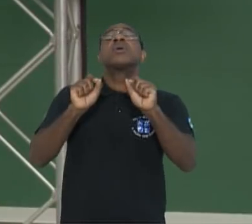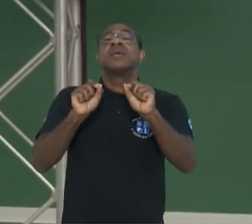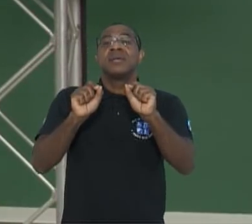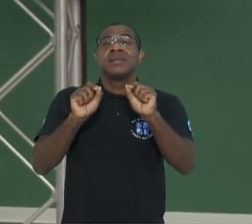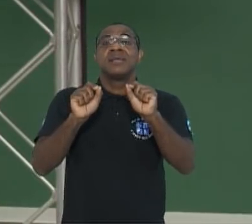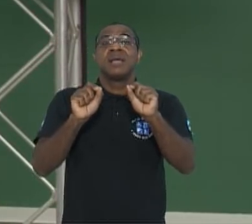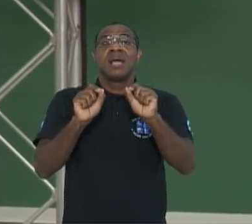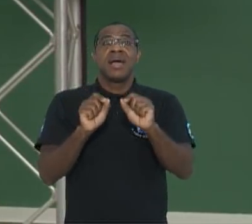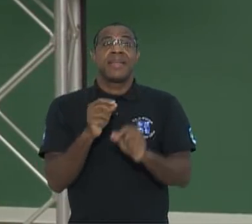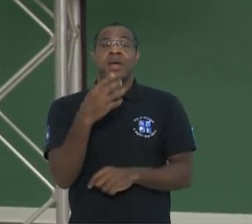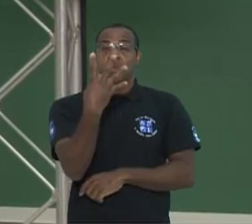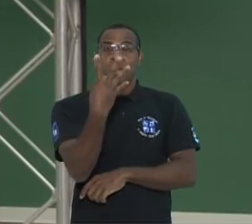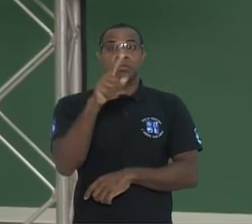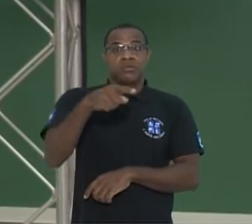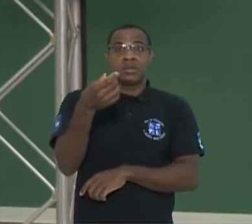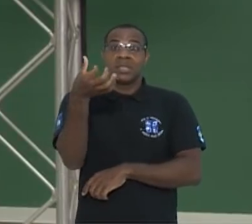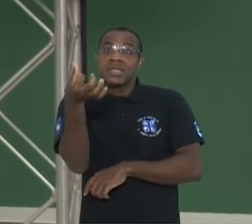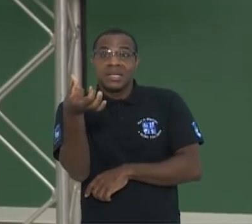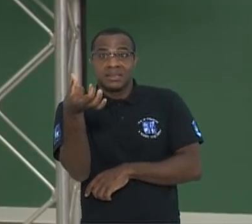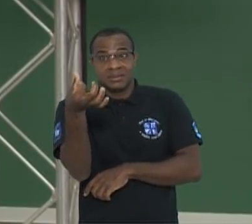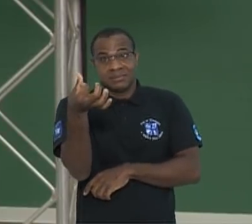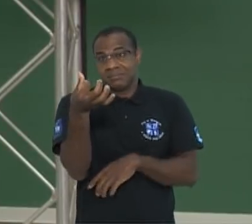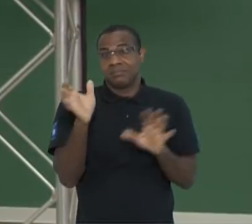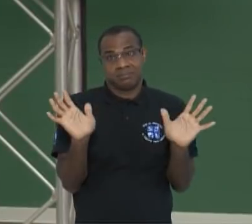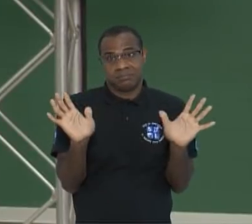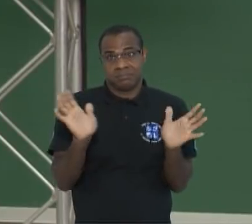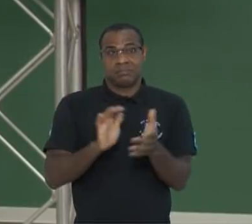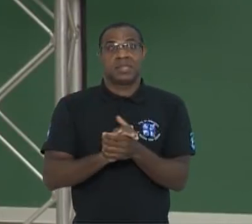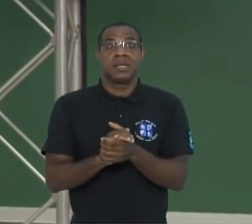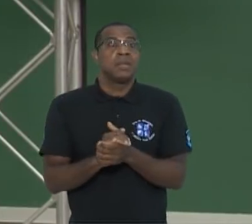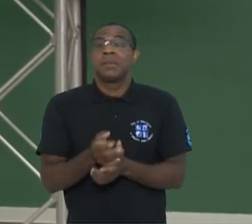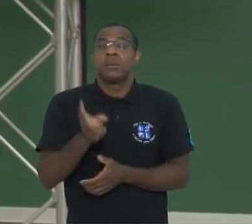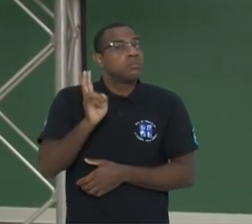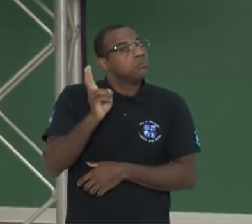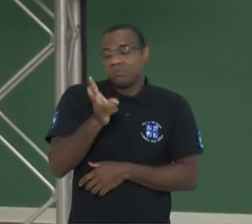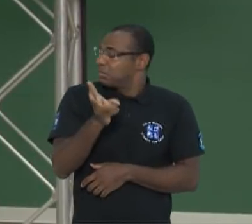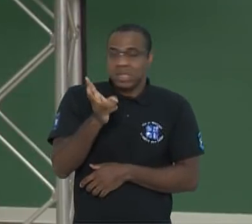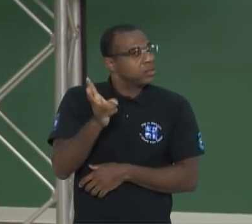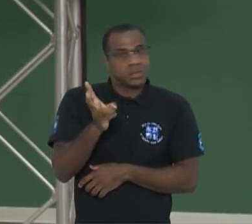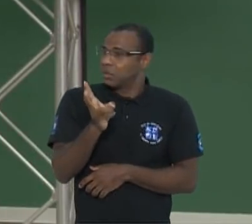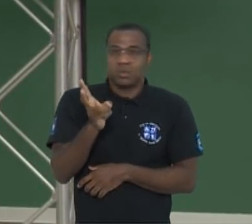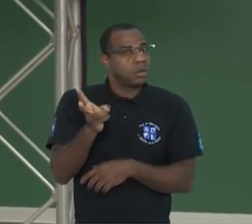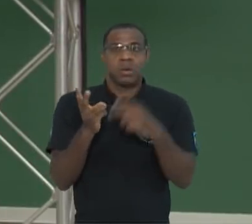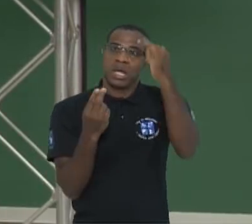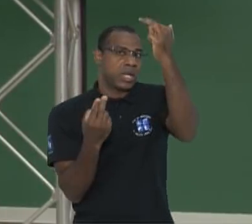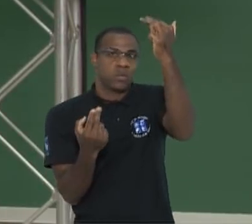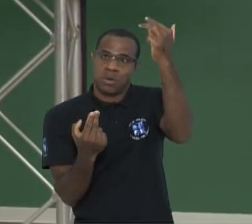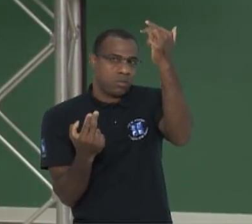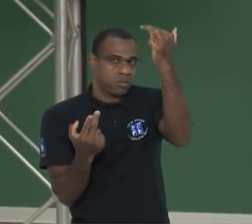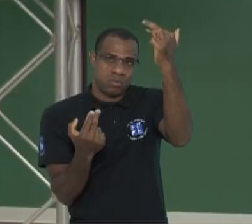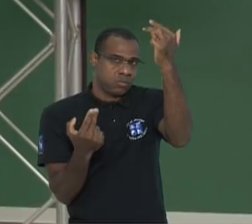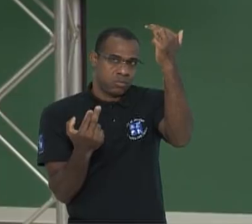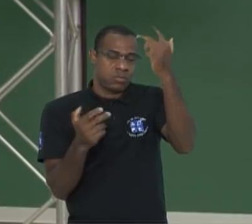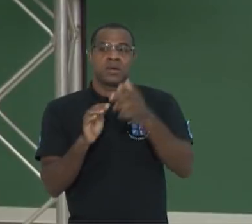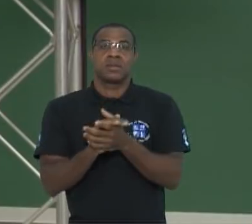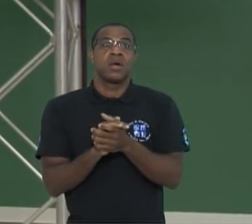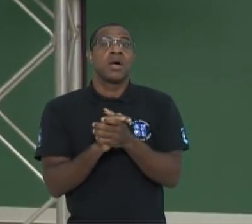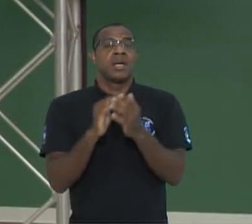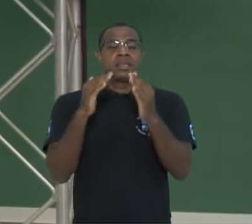número era 4,6, um número decimal, mas é o mesmo raciocínio. Eu andei uma casinha, multiplico por